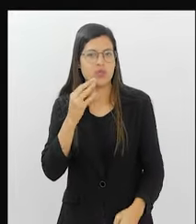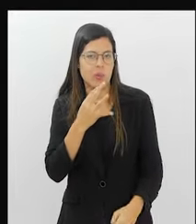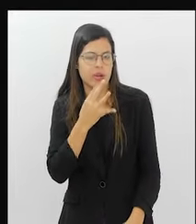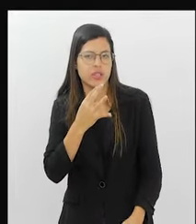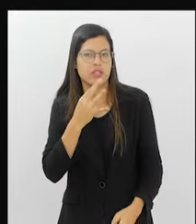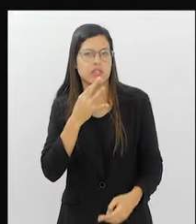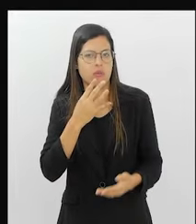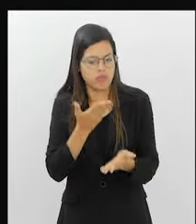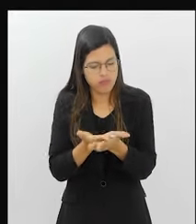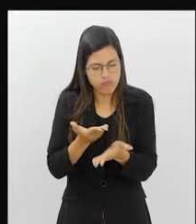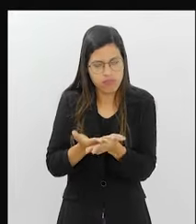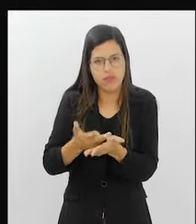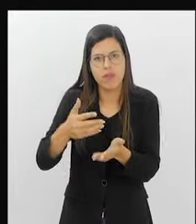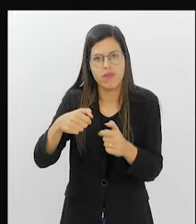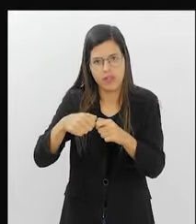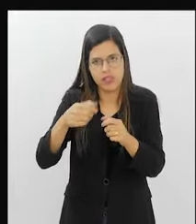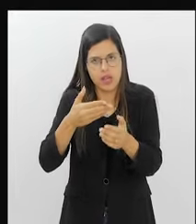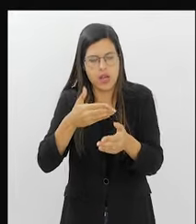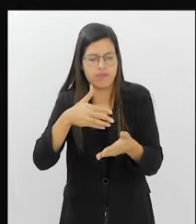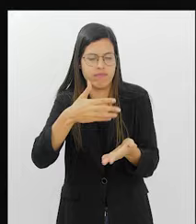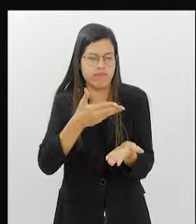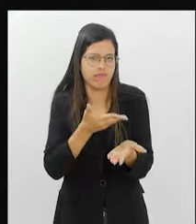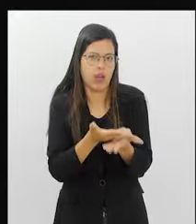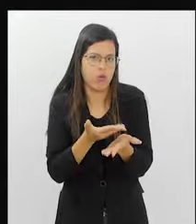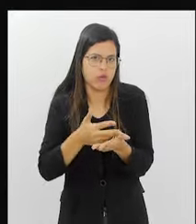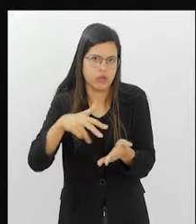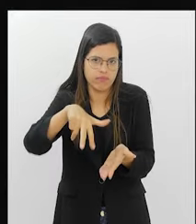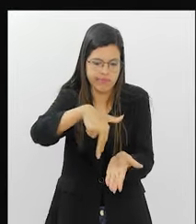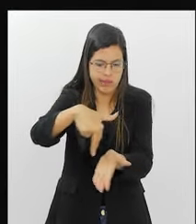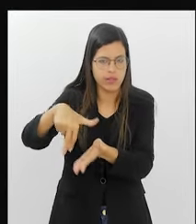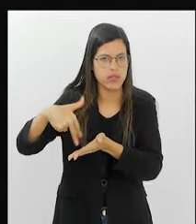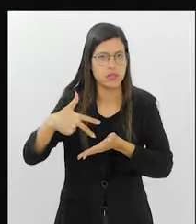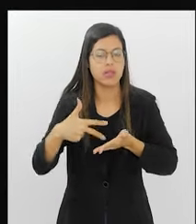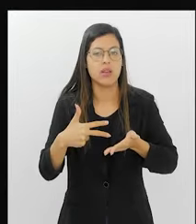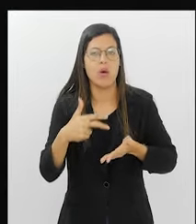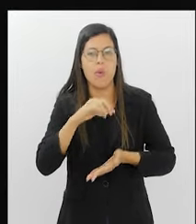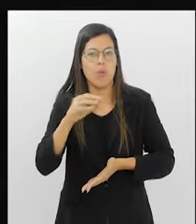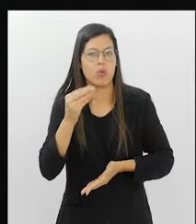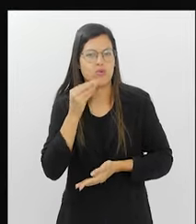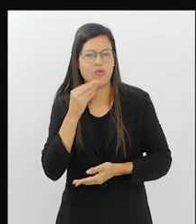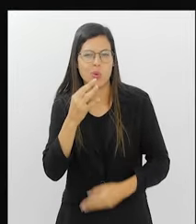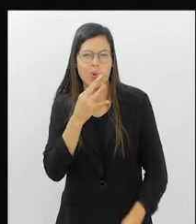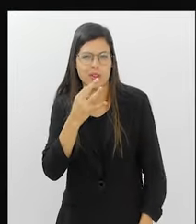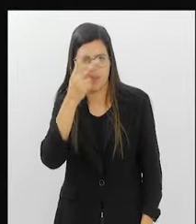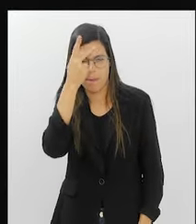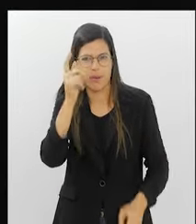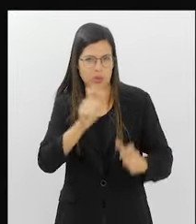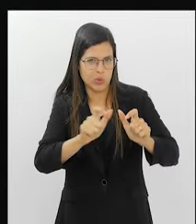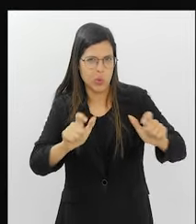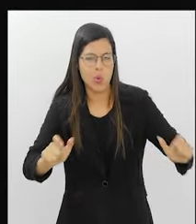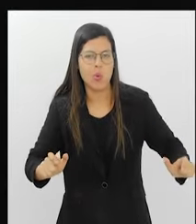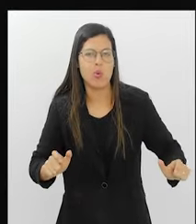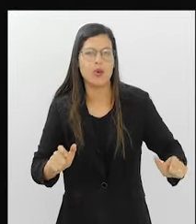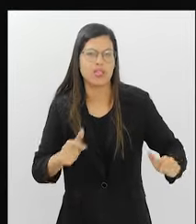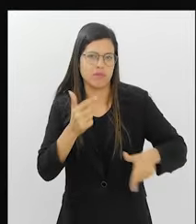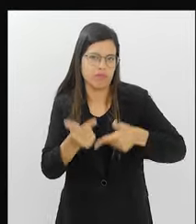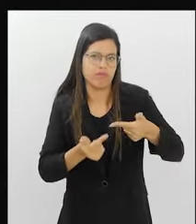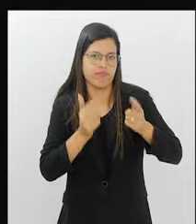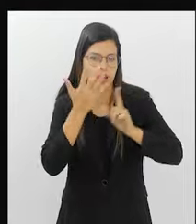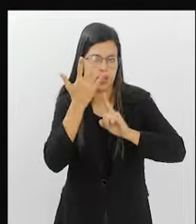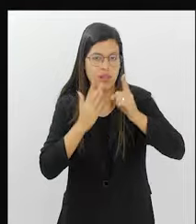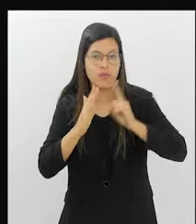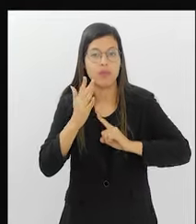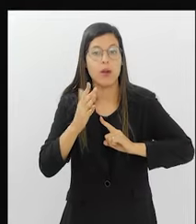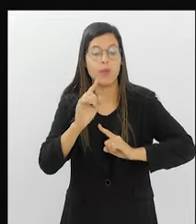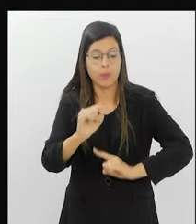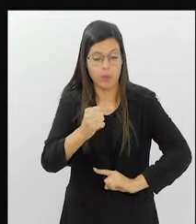onde eu fazia as aulas de dança sei dava aula de dança EH tive a oportunidade de conhecer as pessoas envolvidas no ramo meu primeiro